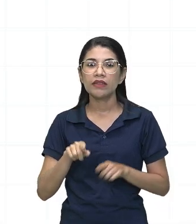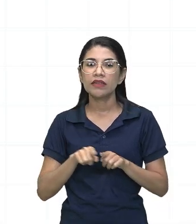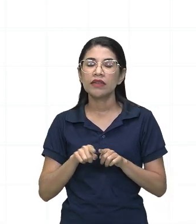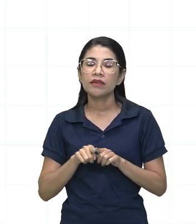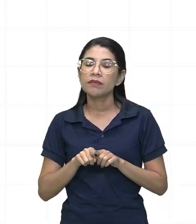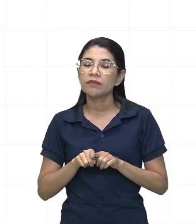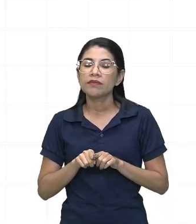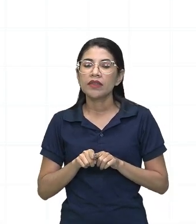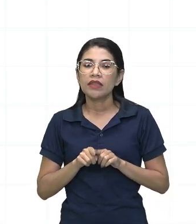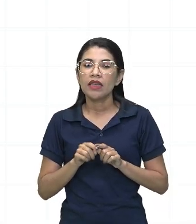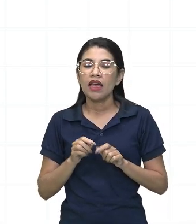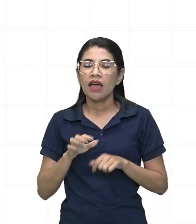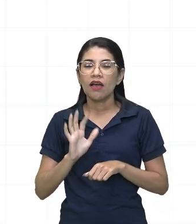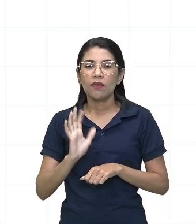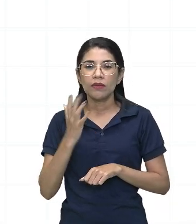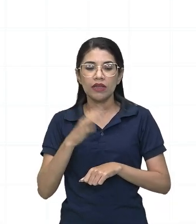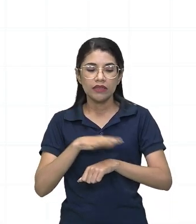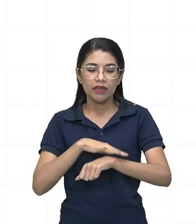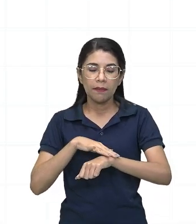causa ferida na pele,